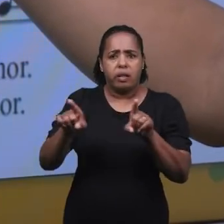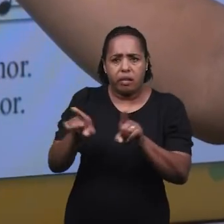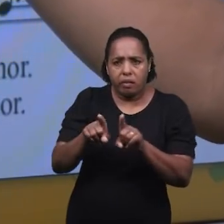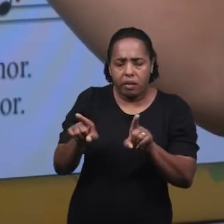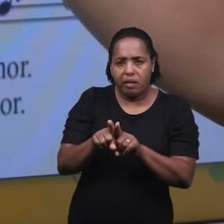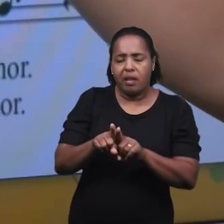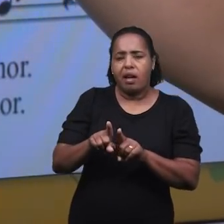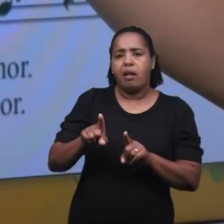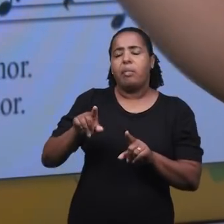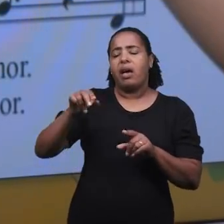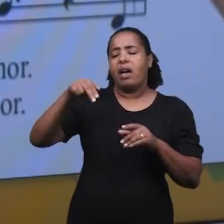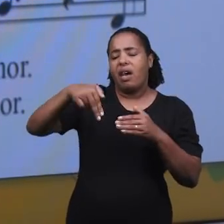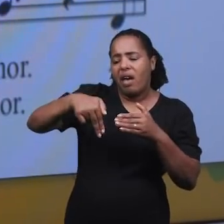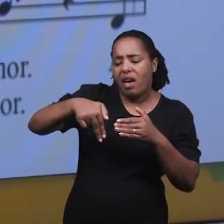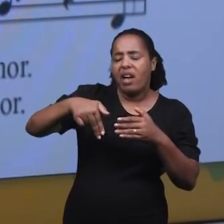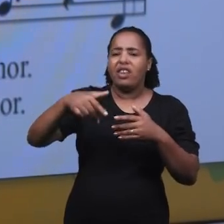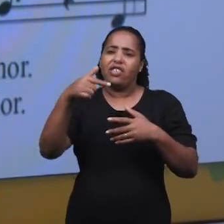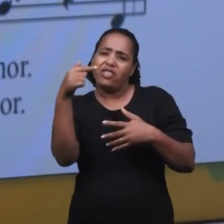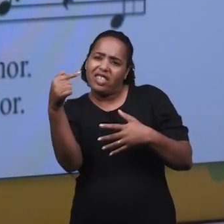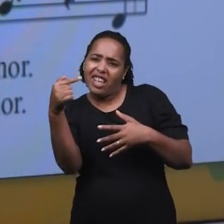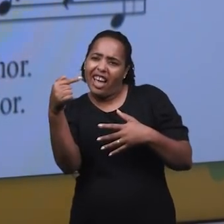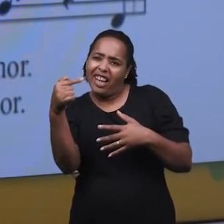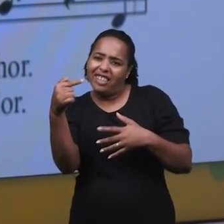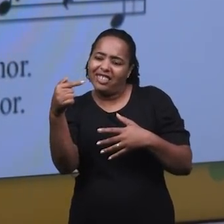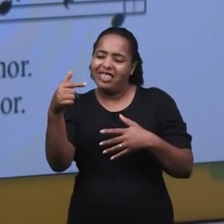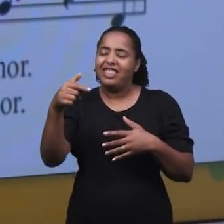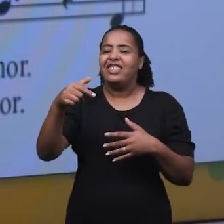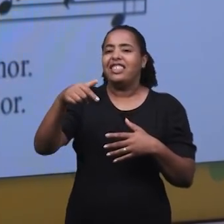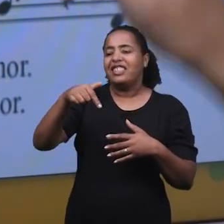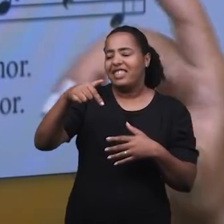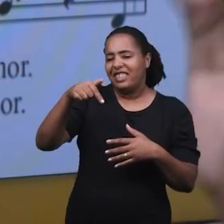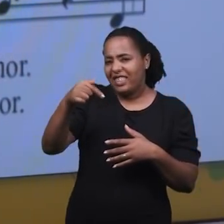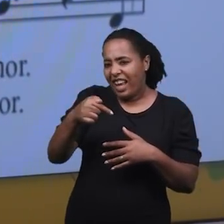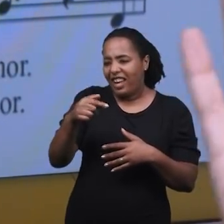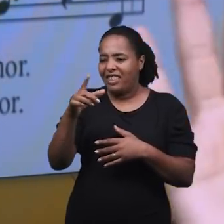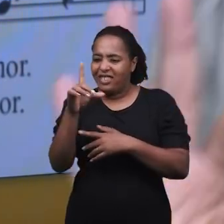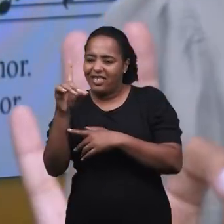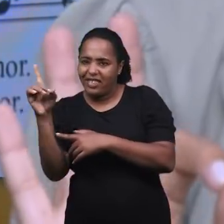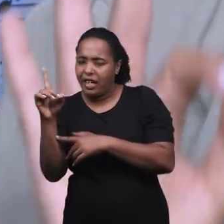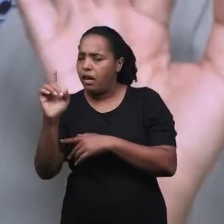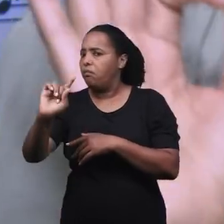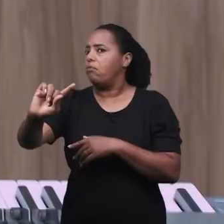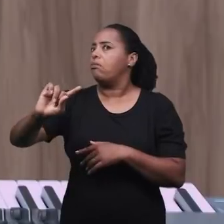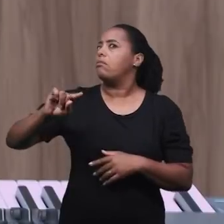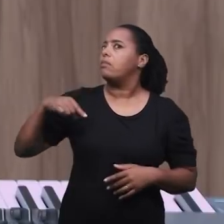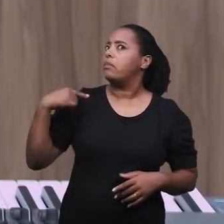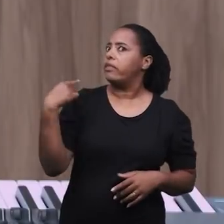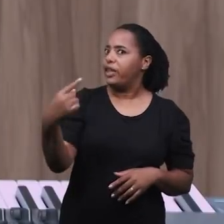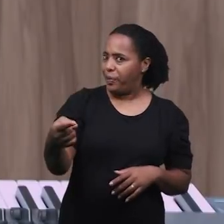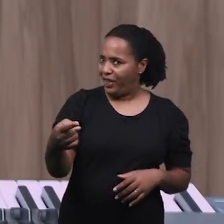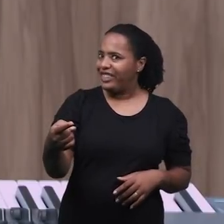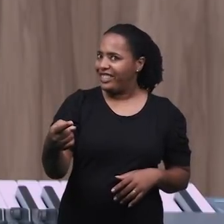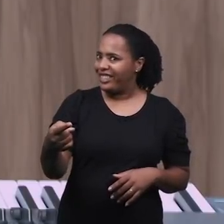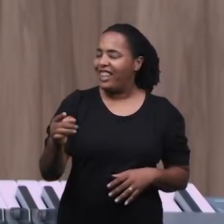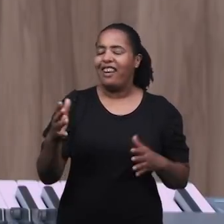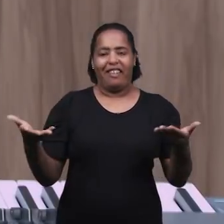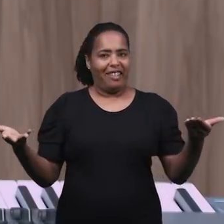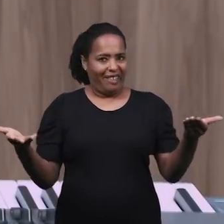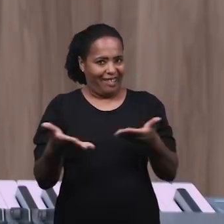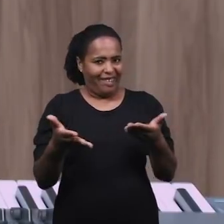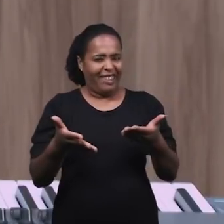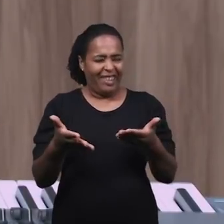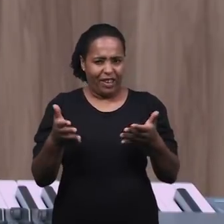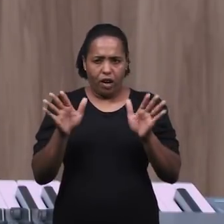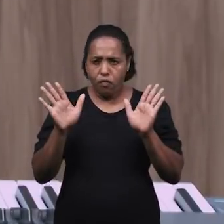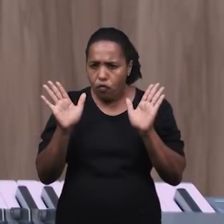esse Mzinho com 7, tem esse 7 aqui no D, tem o 7 no D, mas isso a gente vai ver mais pra frente. Agora eu